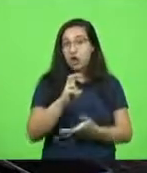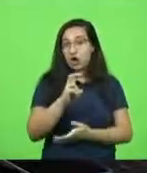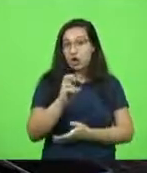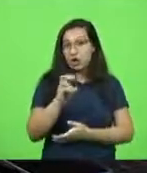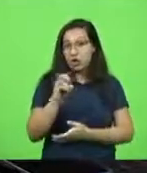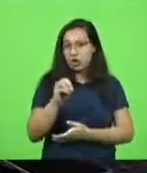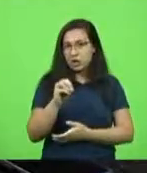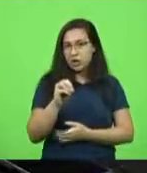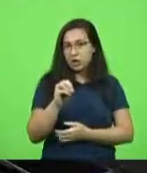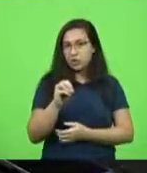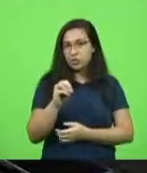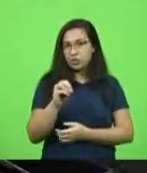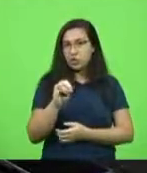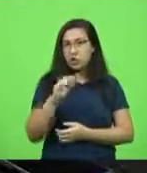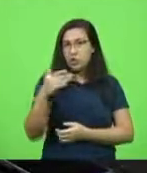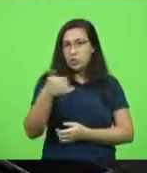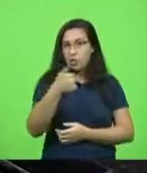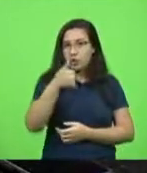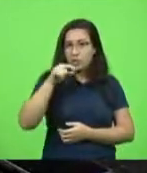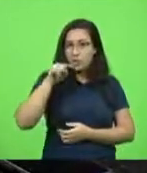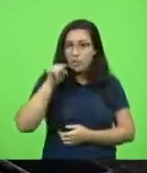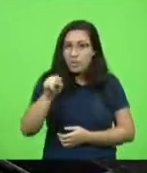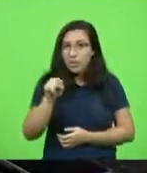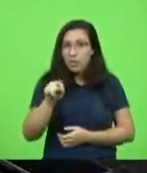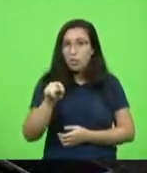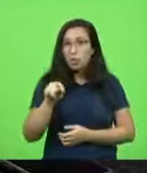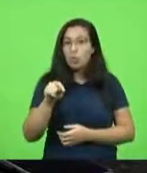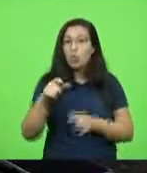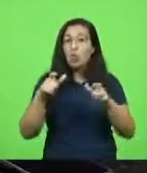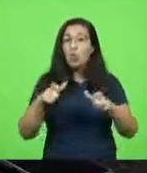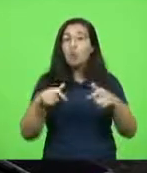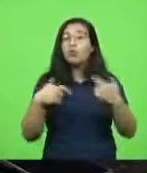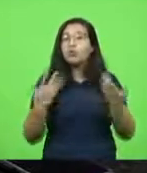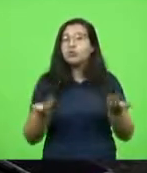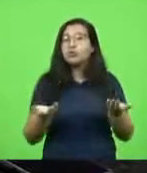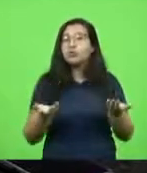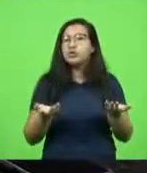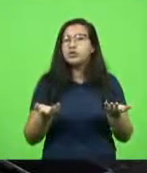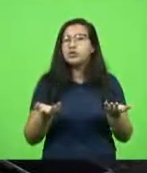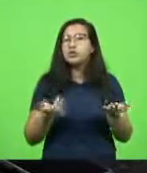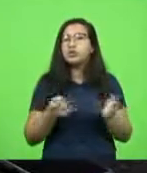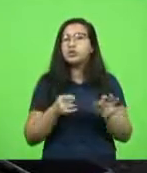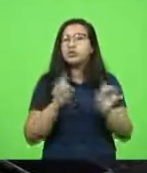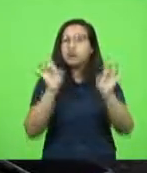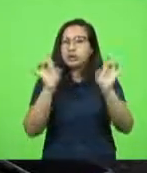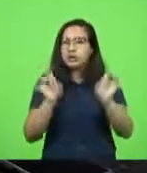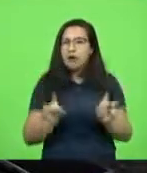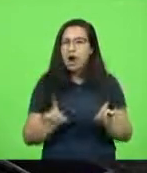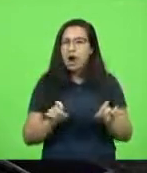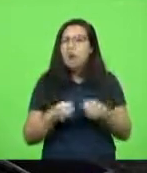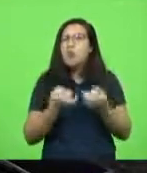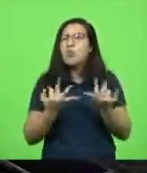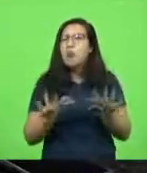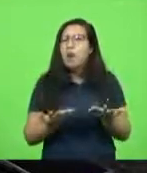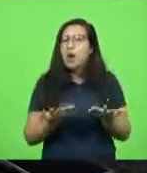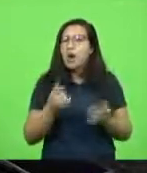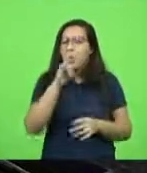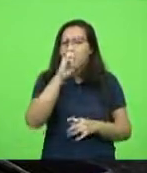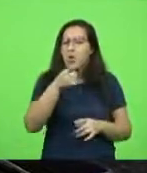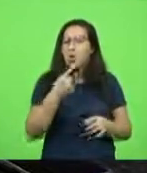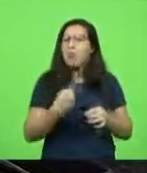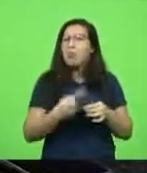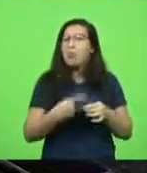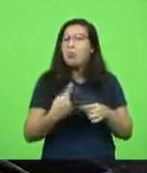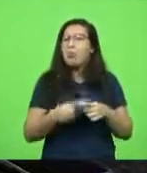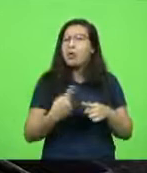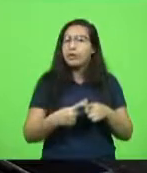policiais eu vou ver para onde foi E por quê que foi para lá e quais foram os critérios adotados para enviar esses policiais para essas dívidas regiões